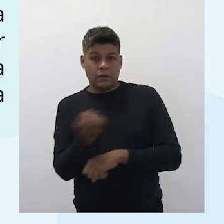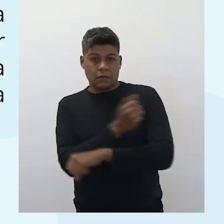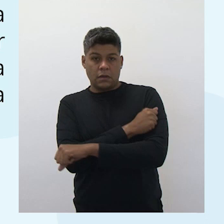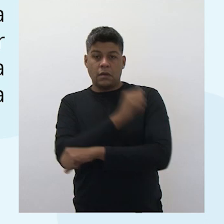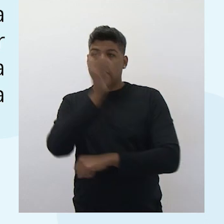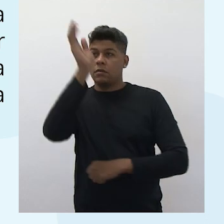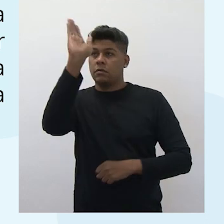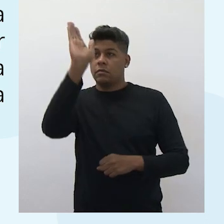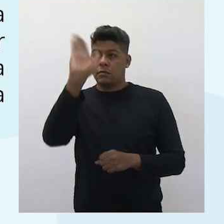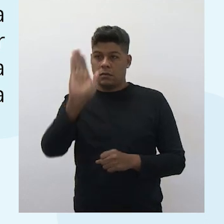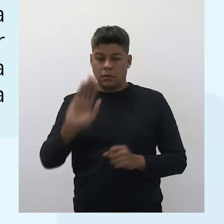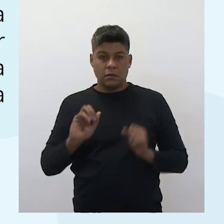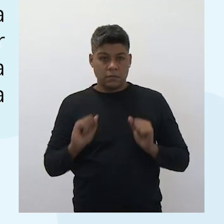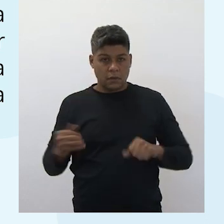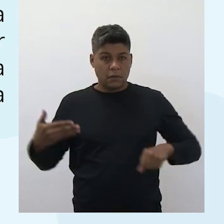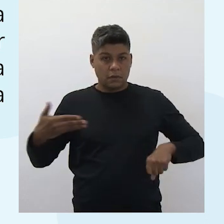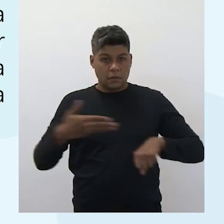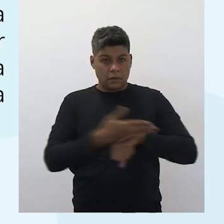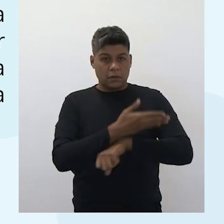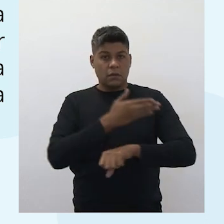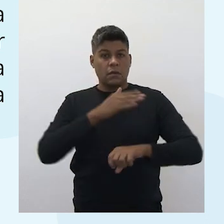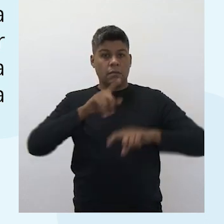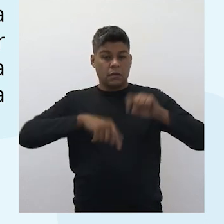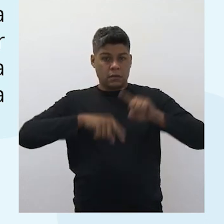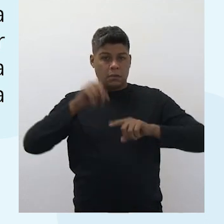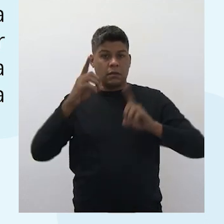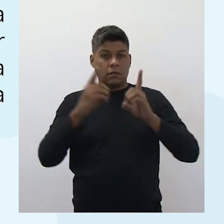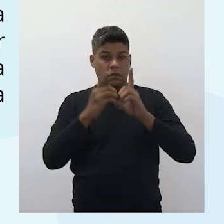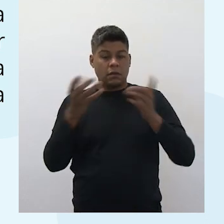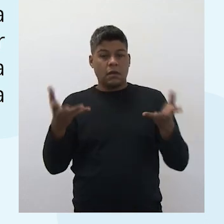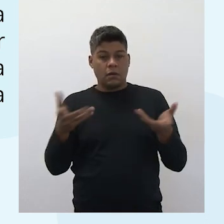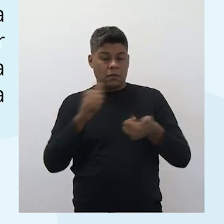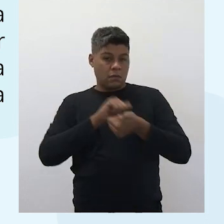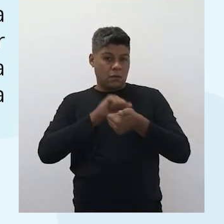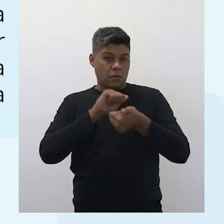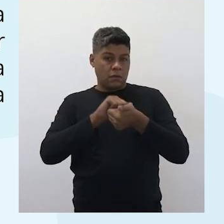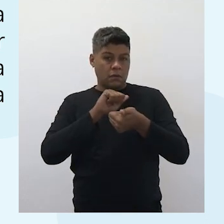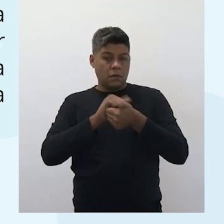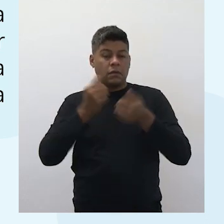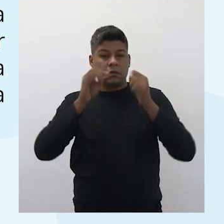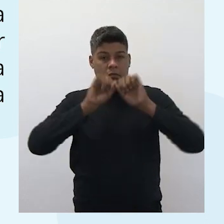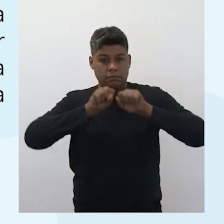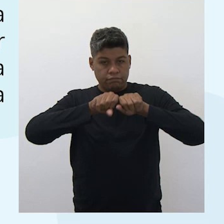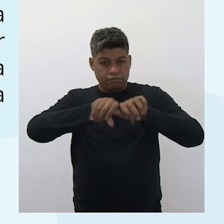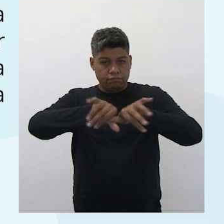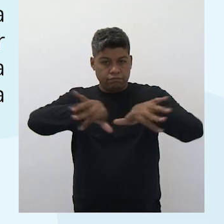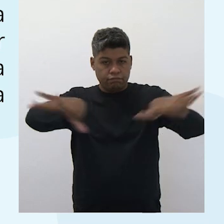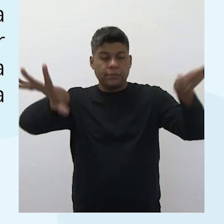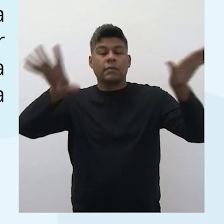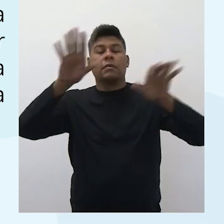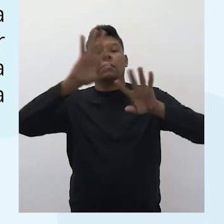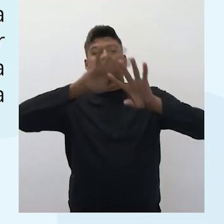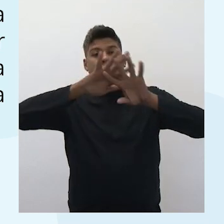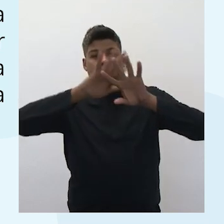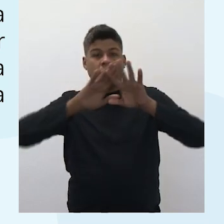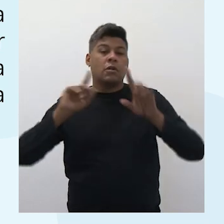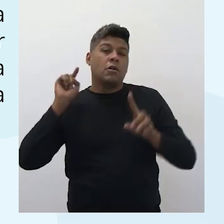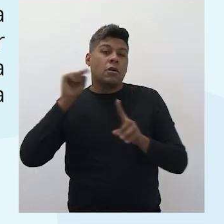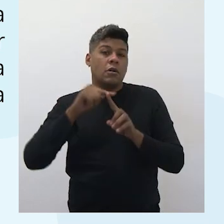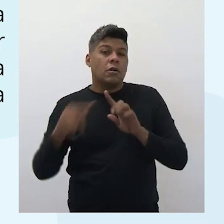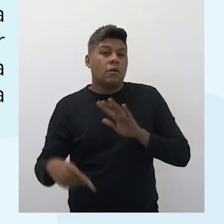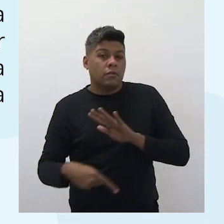brasileiros possa ter acesso a material didático de qualidade e promover a difusão da cultura matemática. São os objetivos